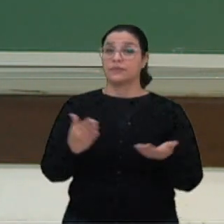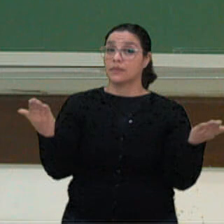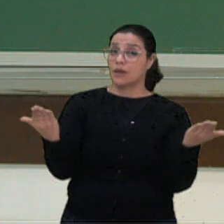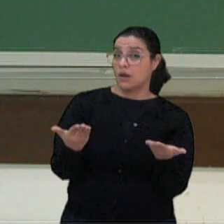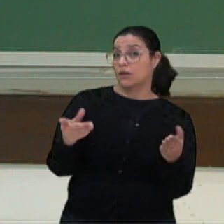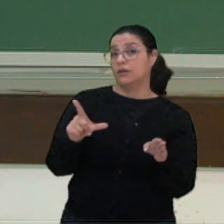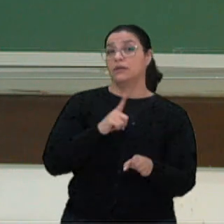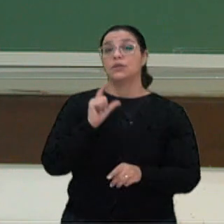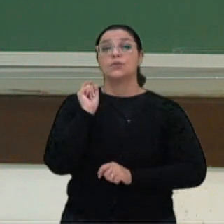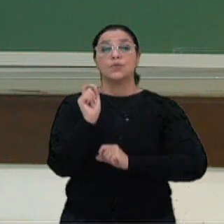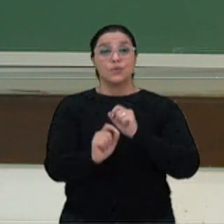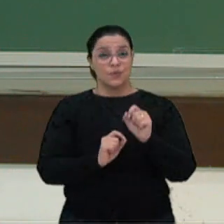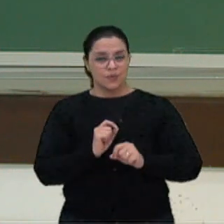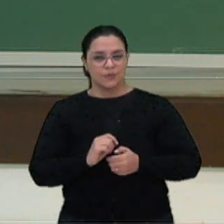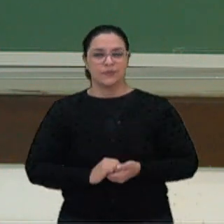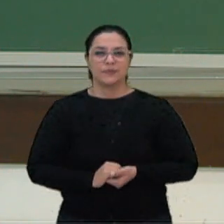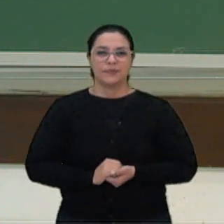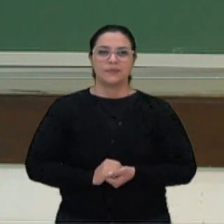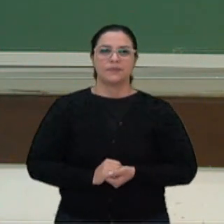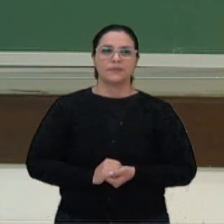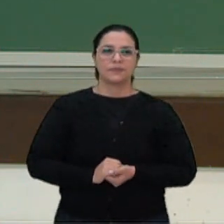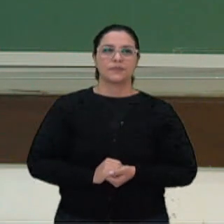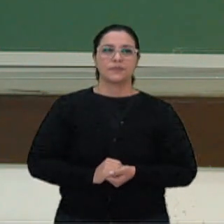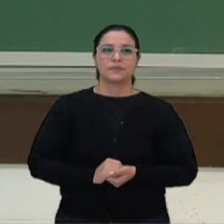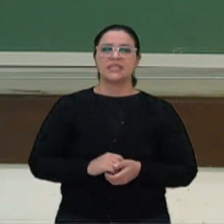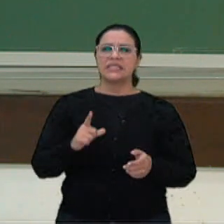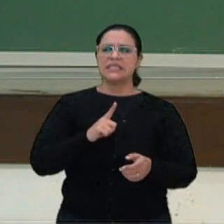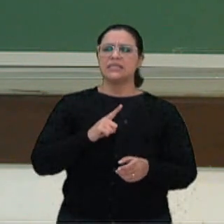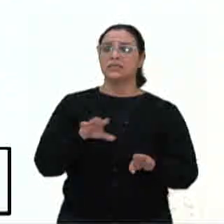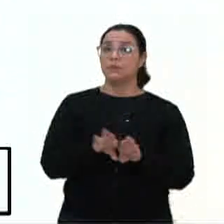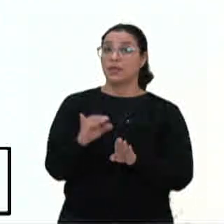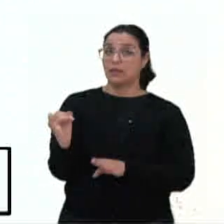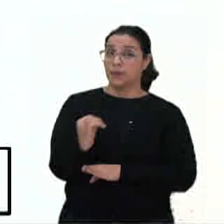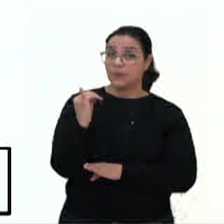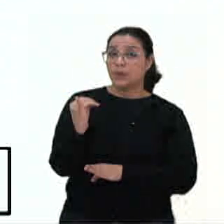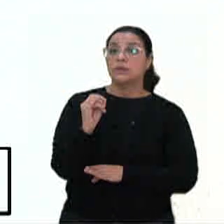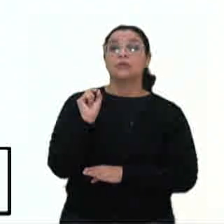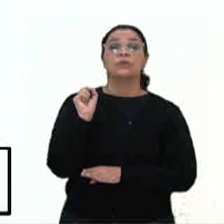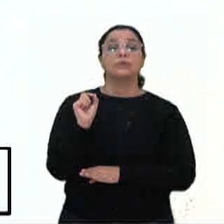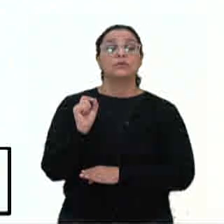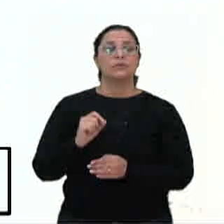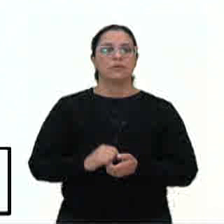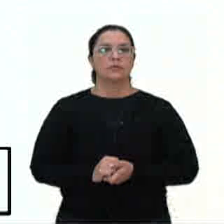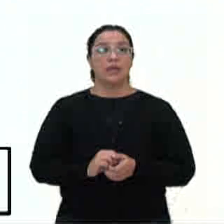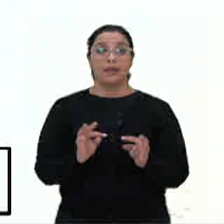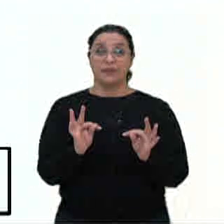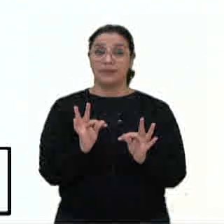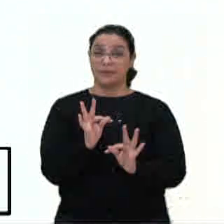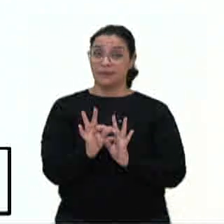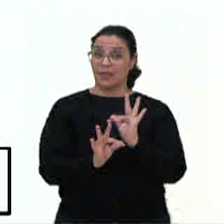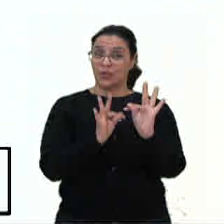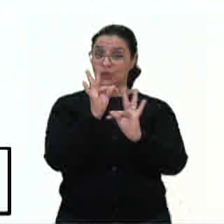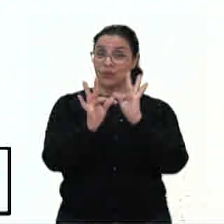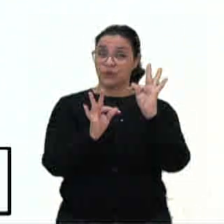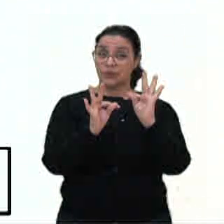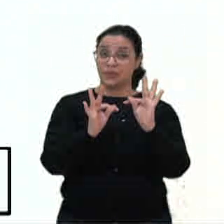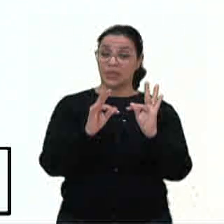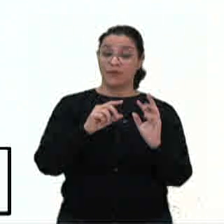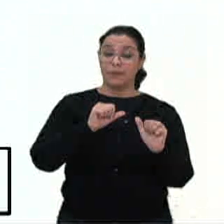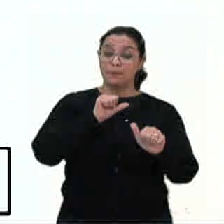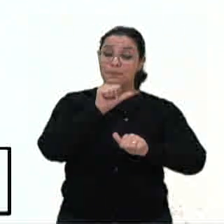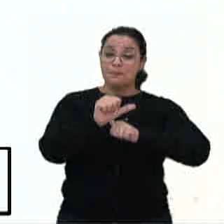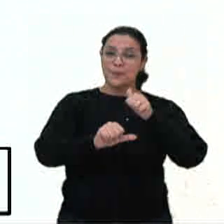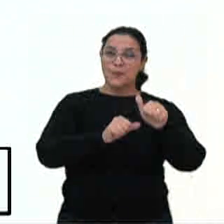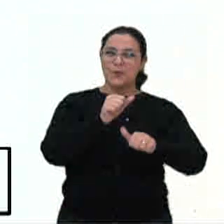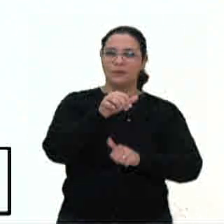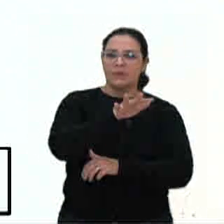aí nós vamos ter ali fatores bem importantes, né? Tecnologia e transformações na paisagem.